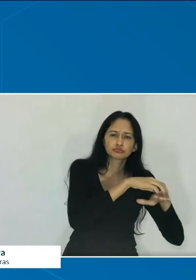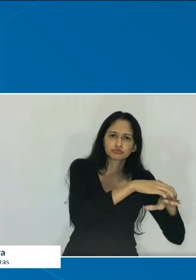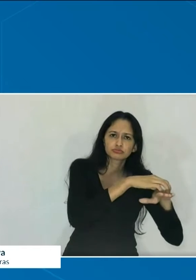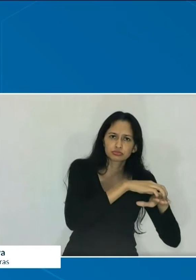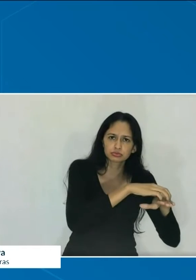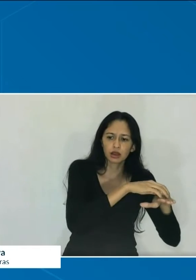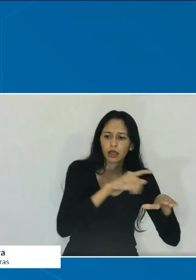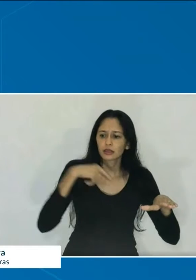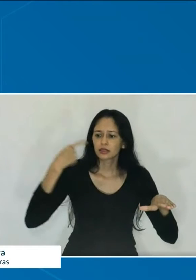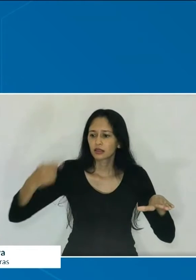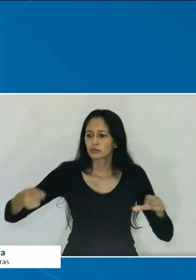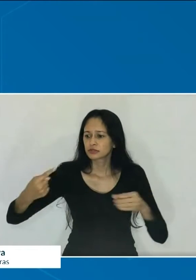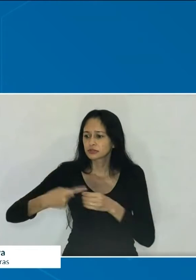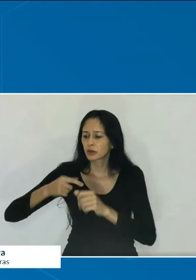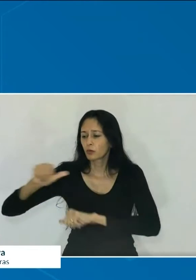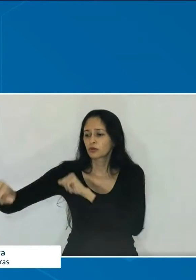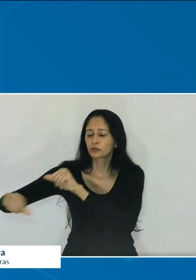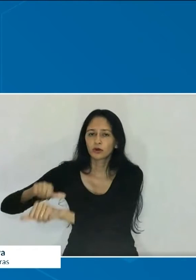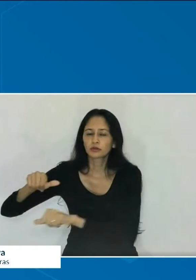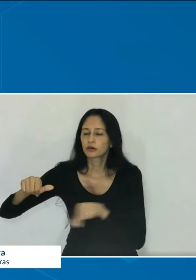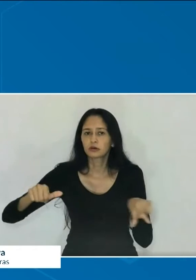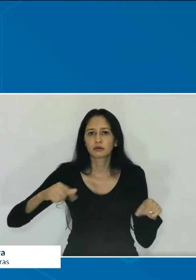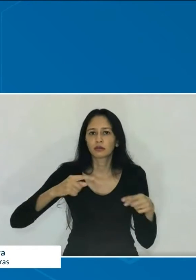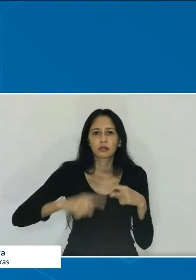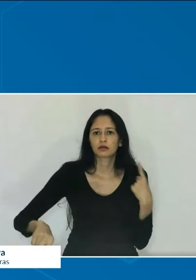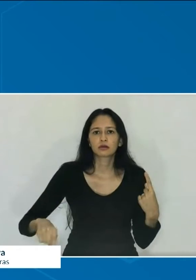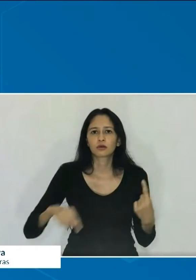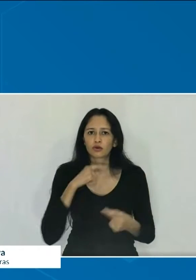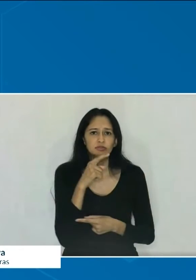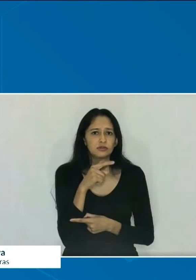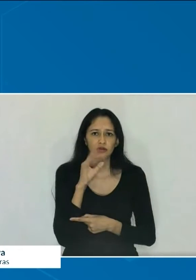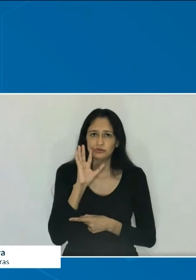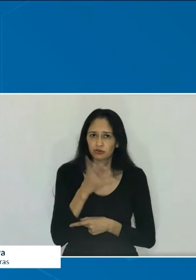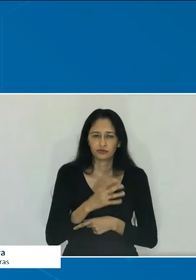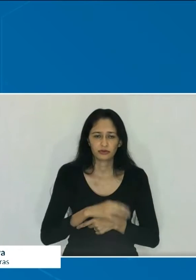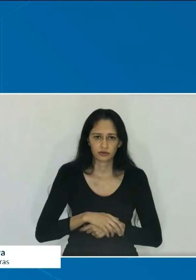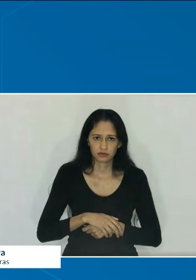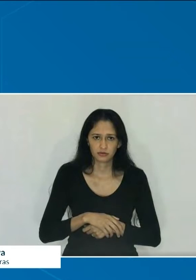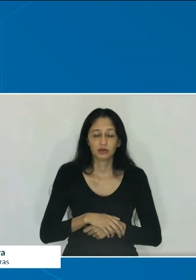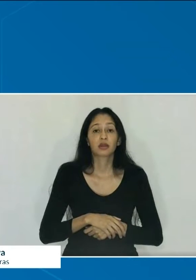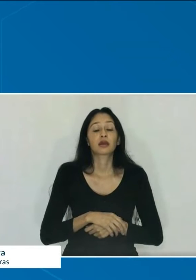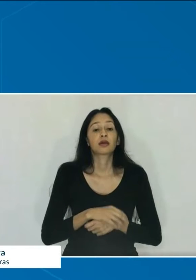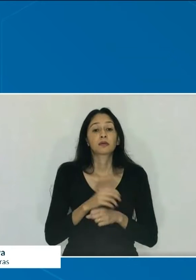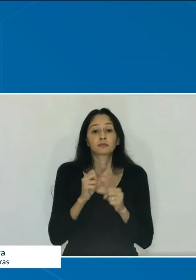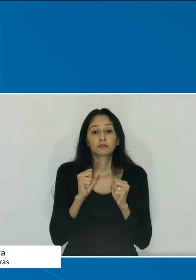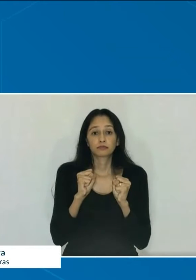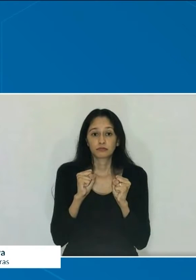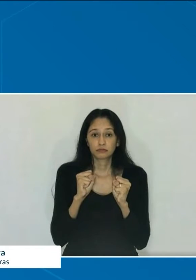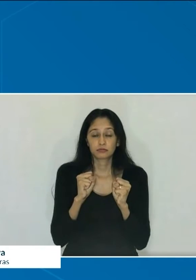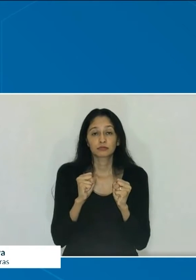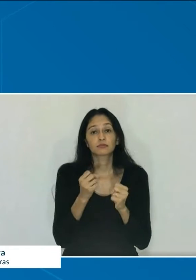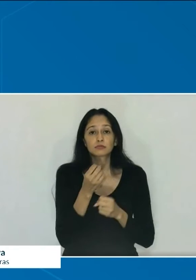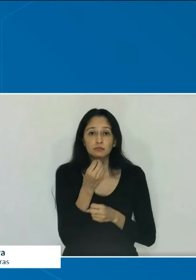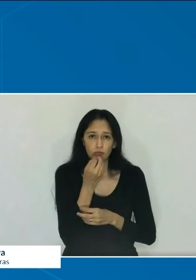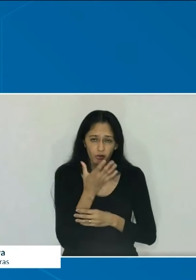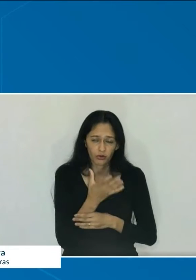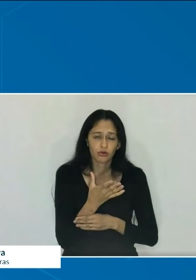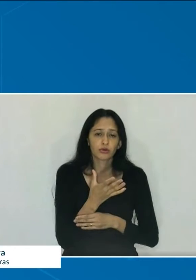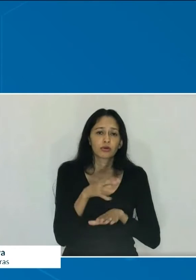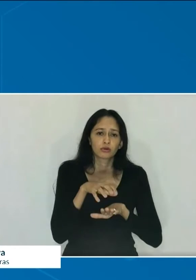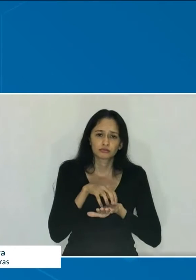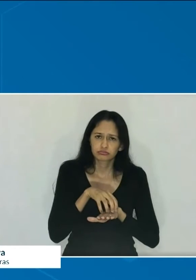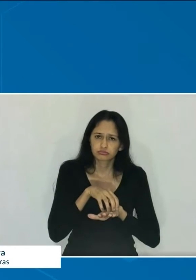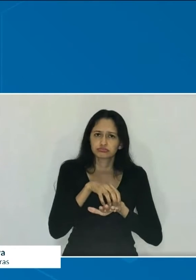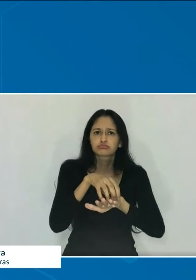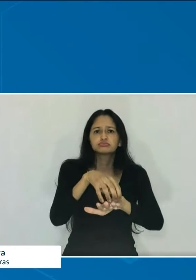o transporte passa a não atender mais. Então, ótimos os eixos estruturantes, porque eles te dão a macro acessibilidade, eles cuidam